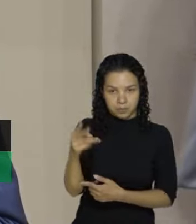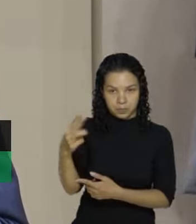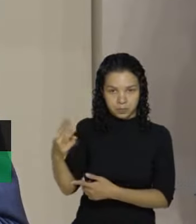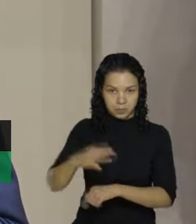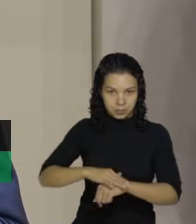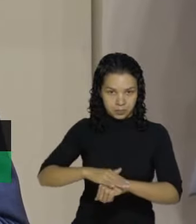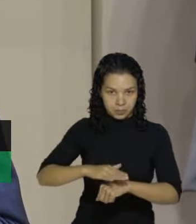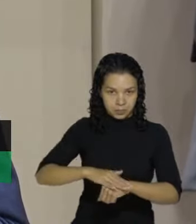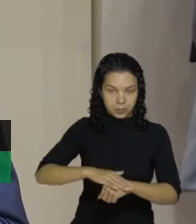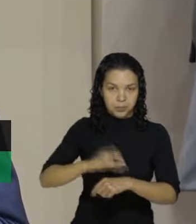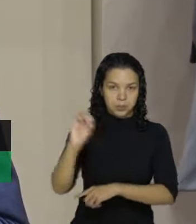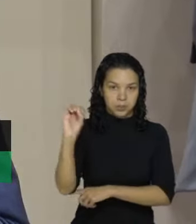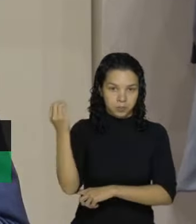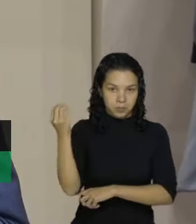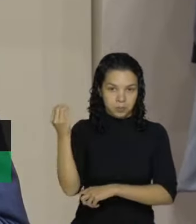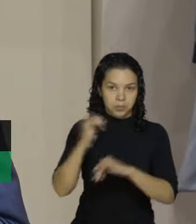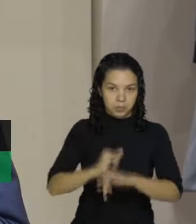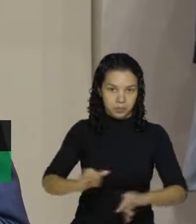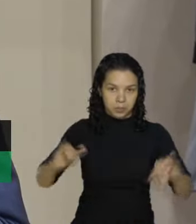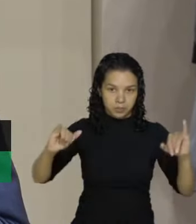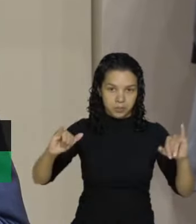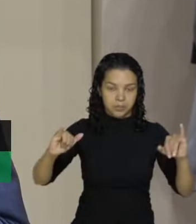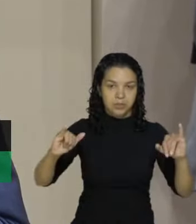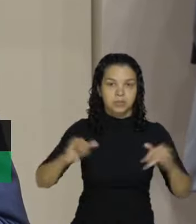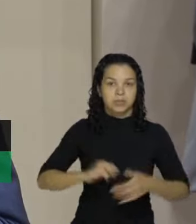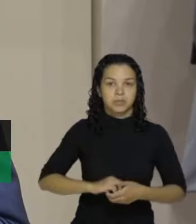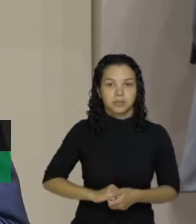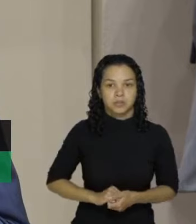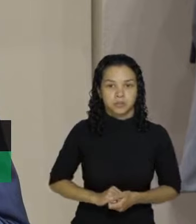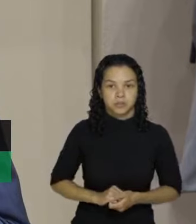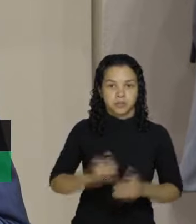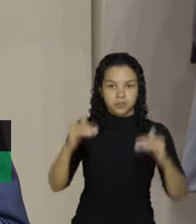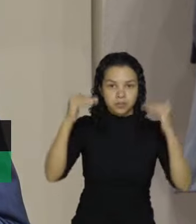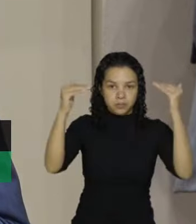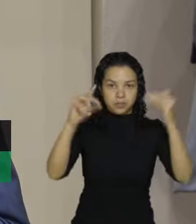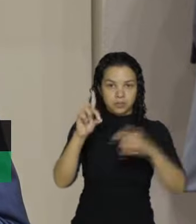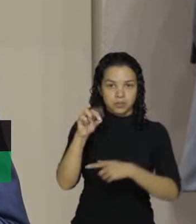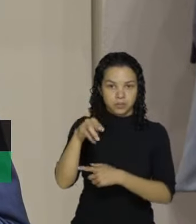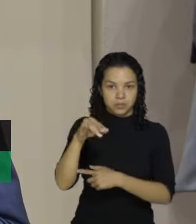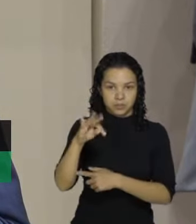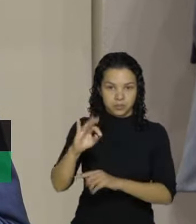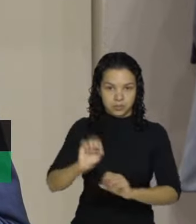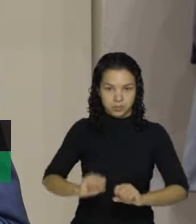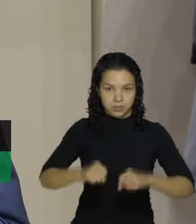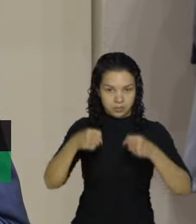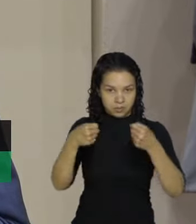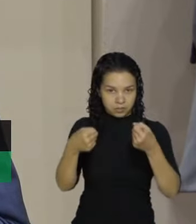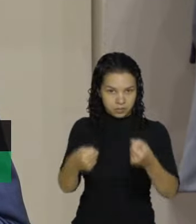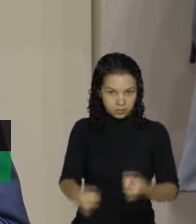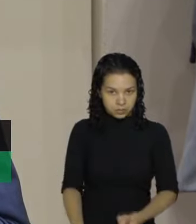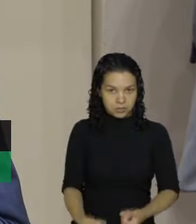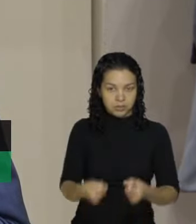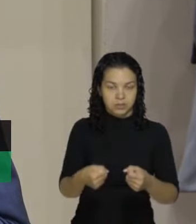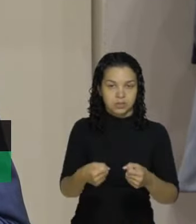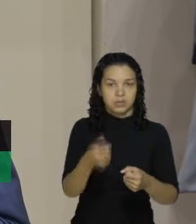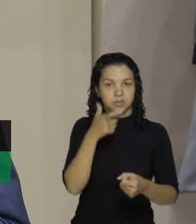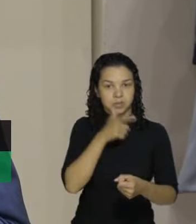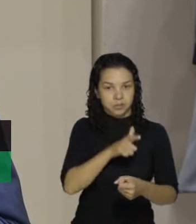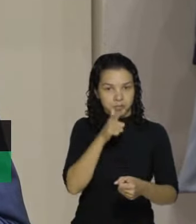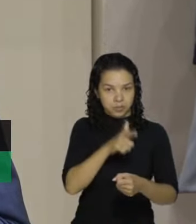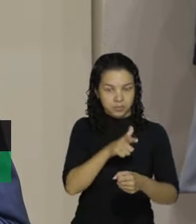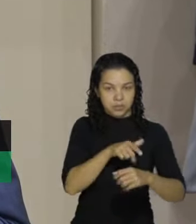Gutz, manifestando apelo ao superintendente do DENIT que empreenda esforços para a execução de viaduto com rotatória